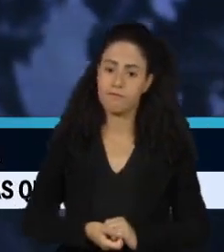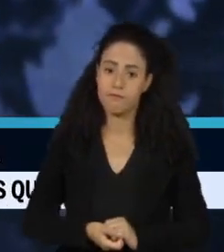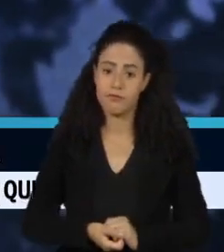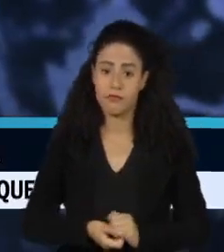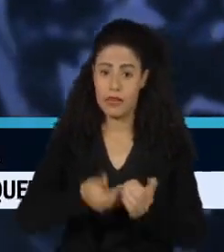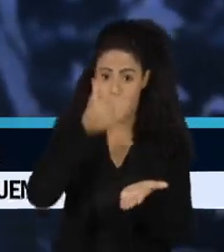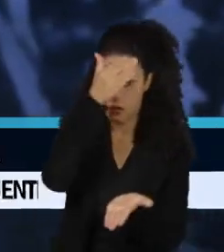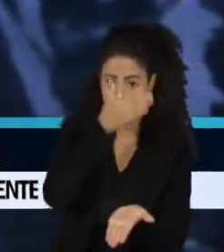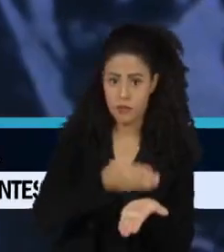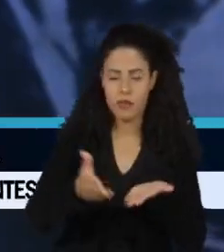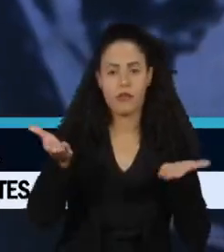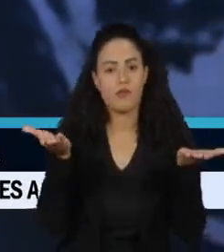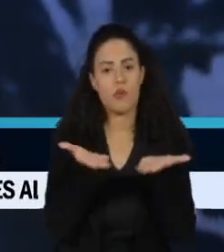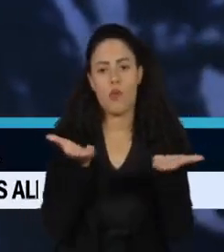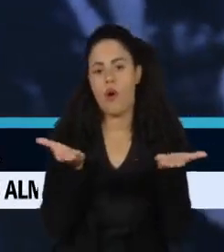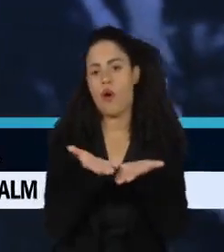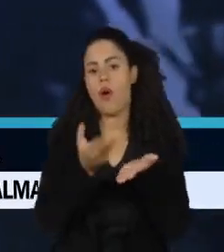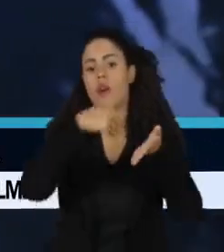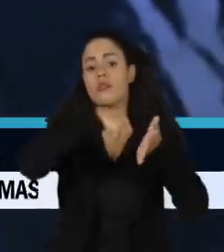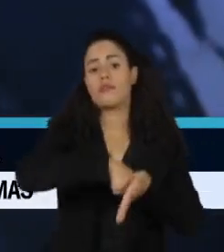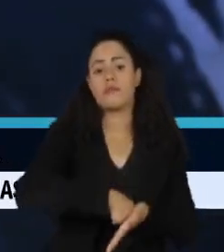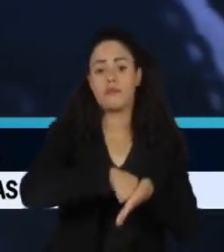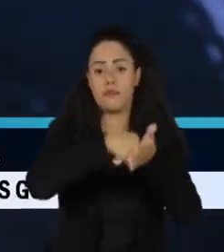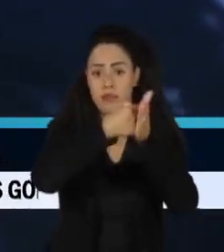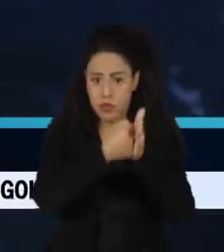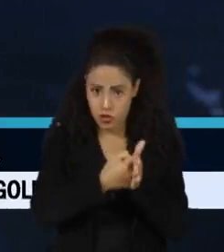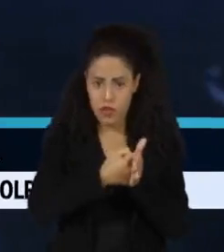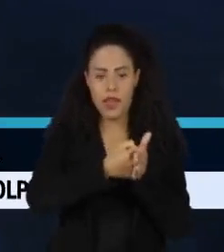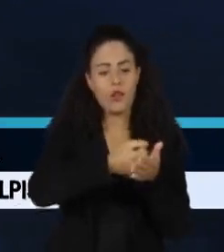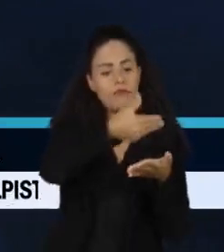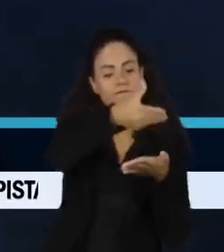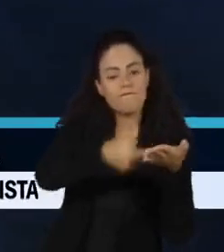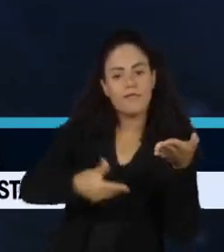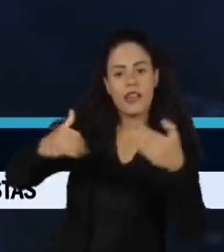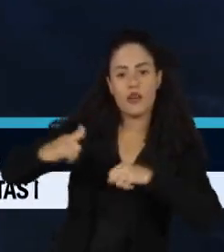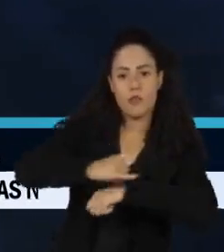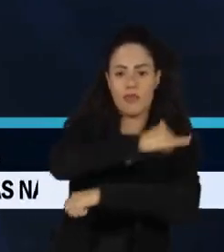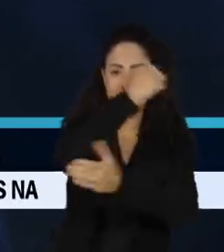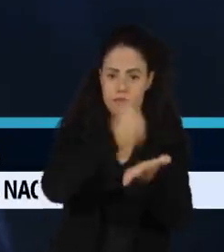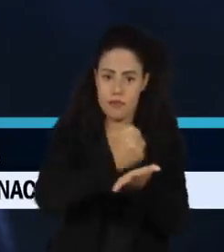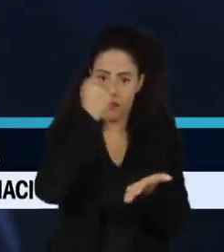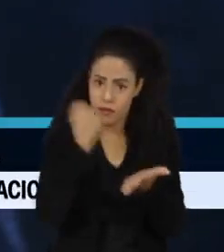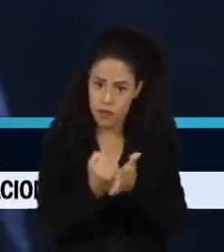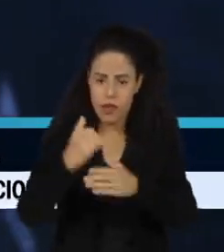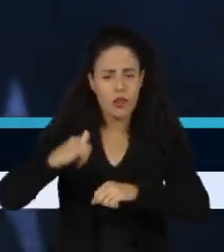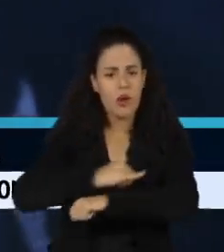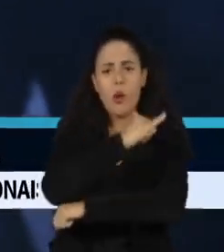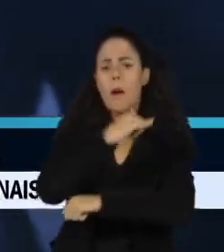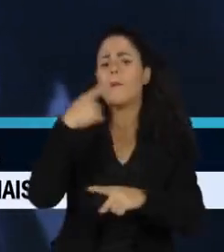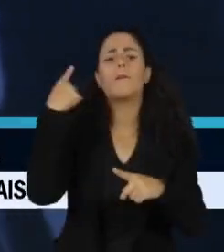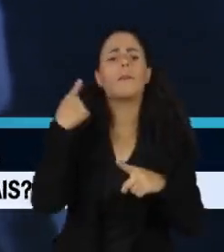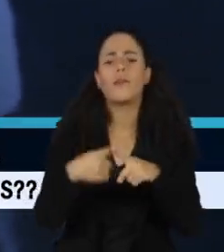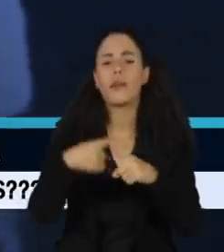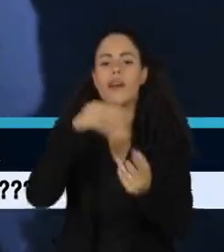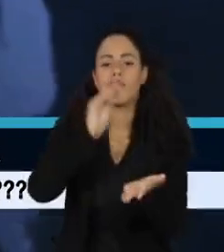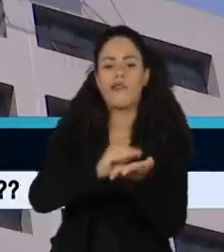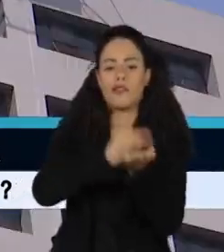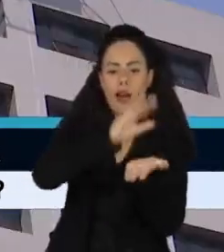A partir de hoje, está suspensa a confecção de novos passaportes pela Polícia Federal. O motivo é a falta de